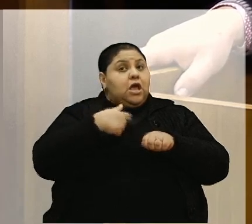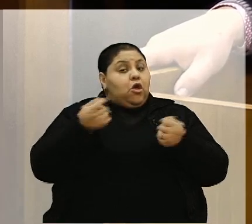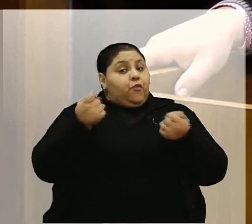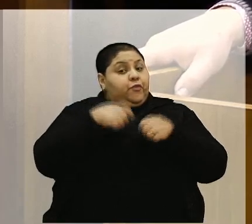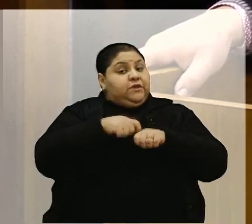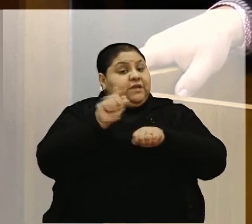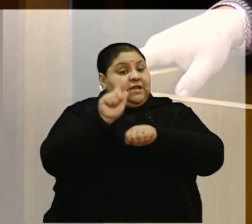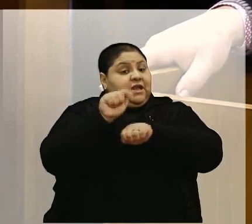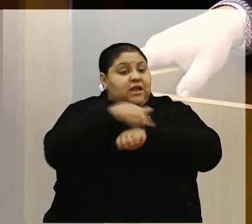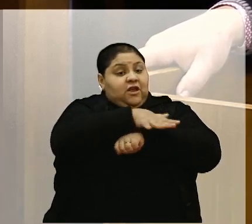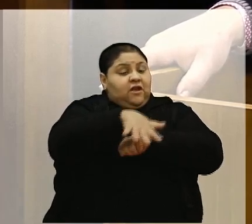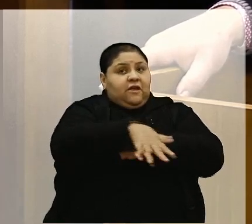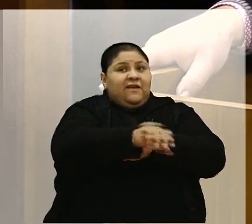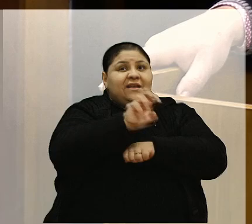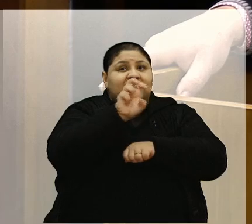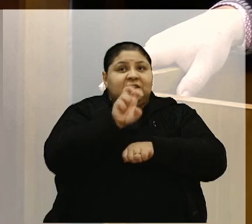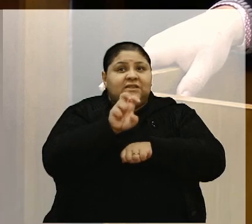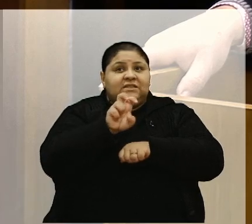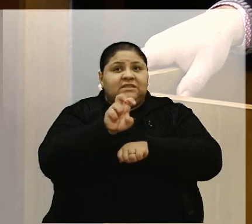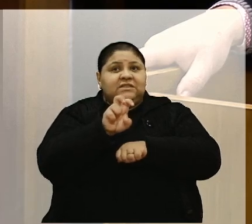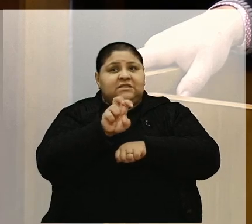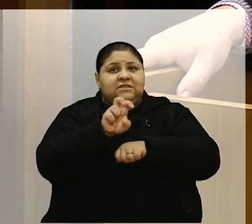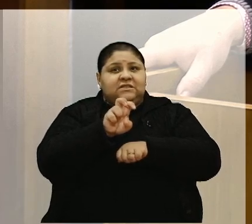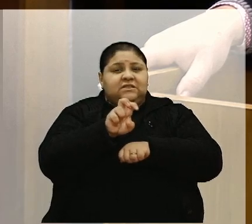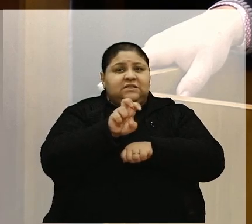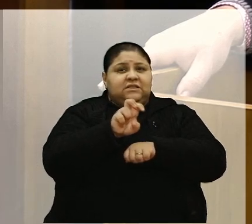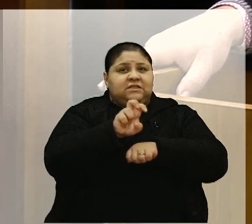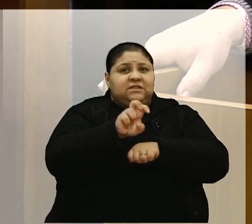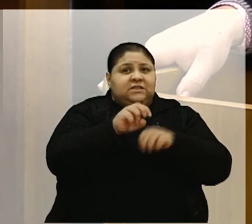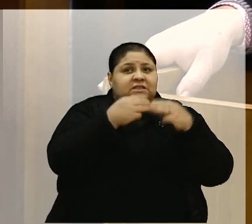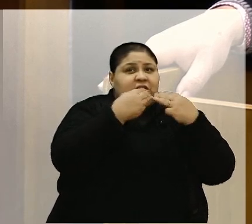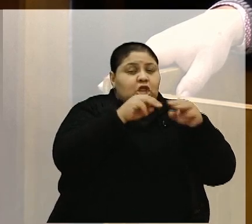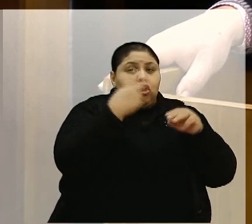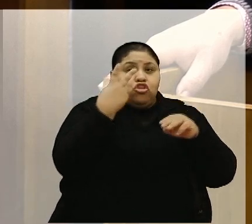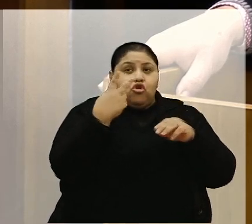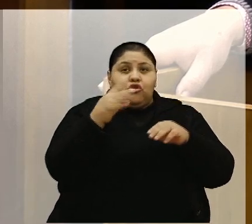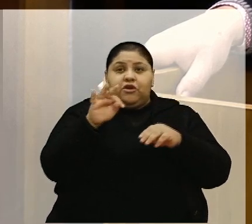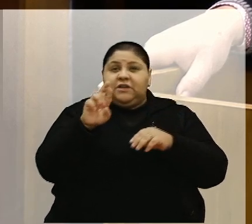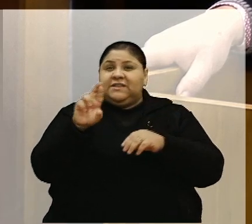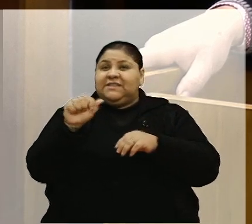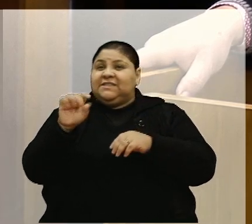em Galópolis, 5 PC grande, 2 tratores esteira,